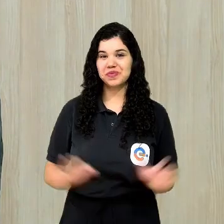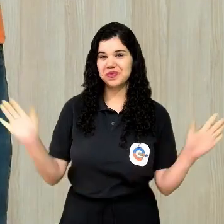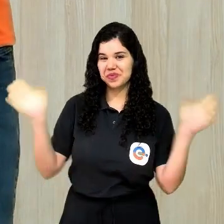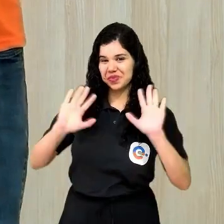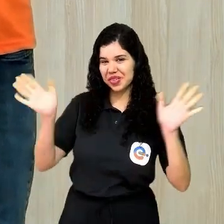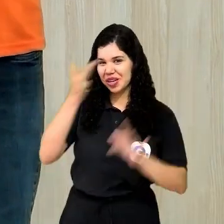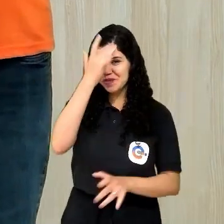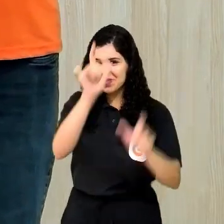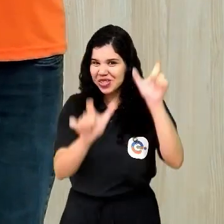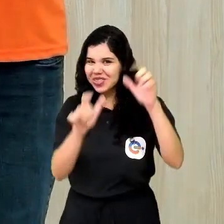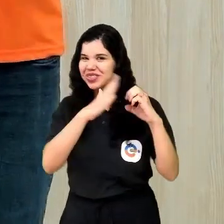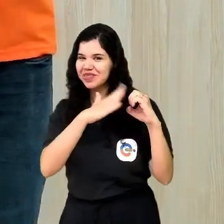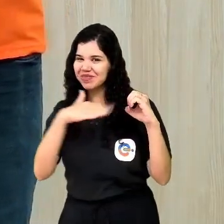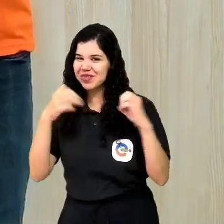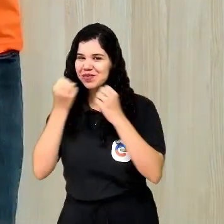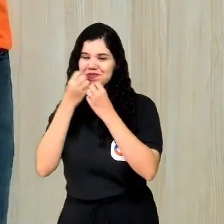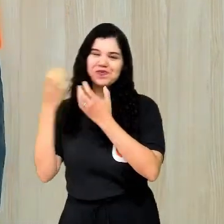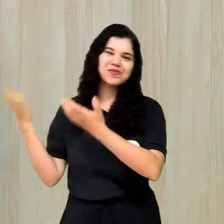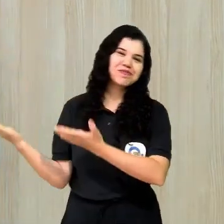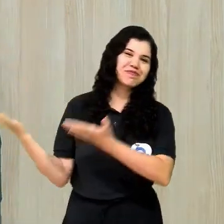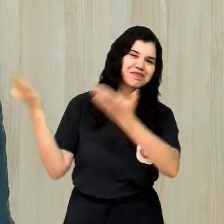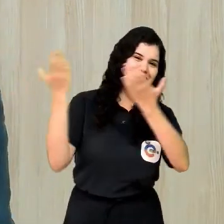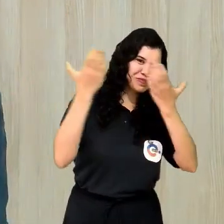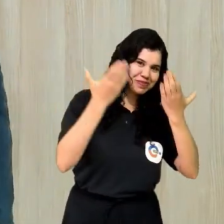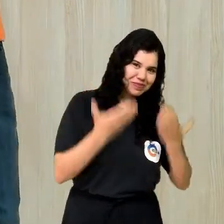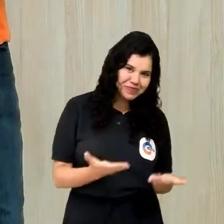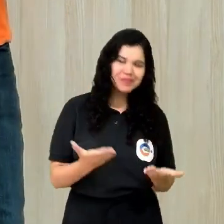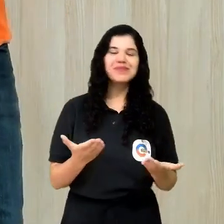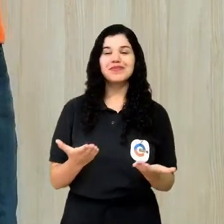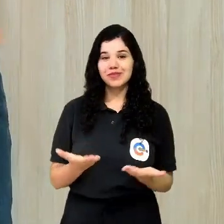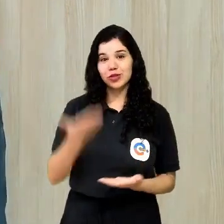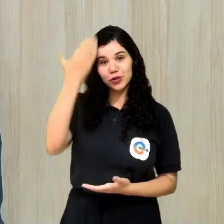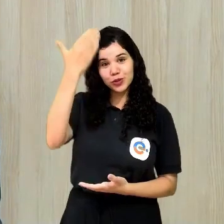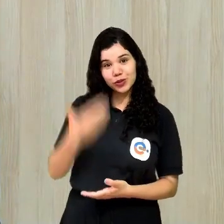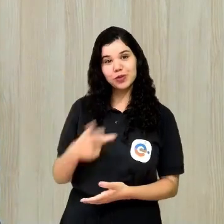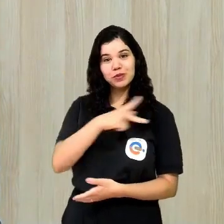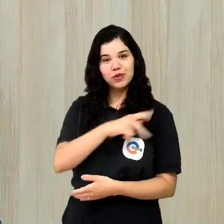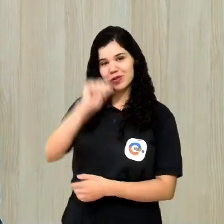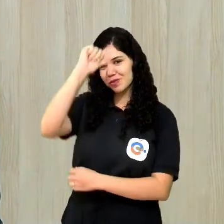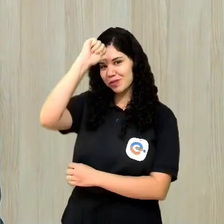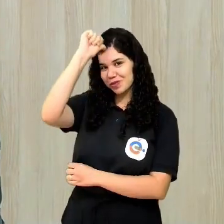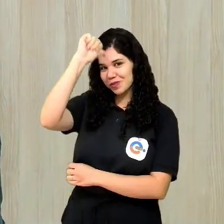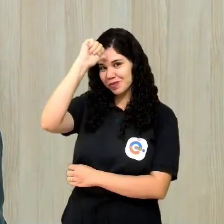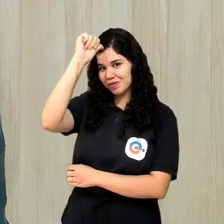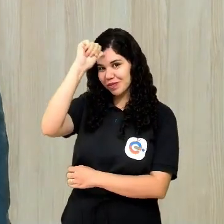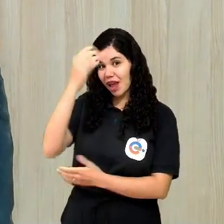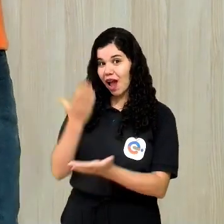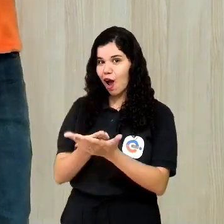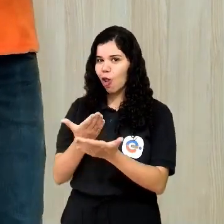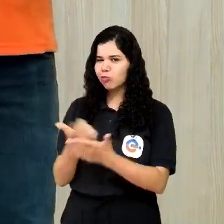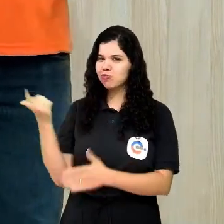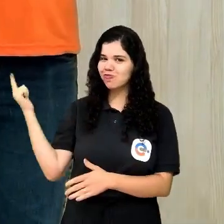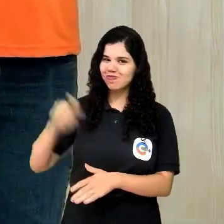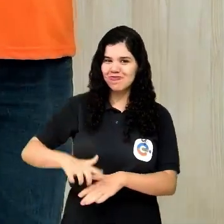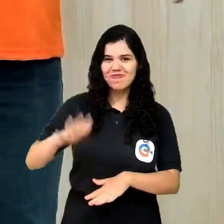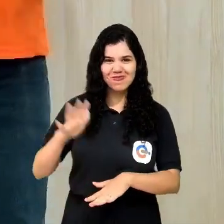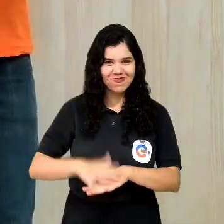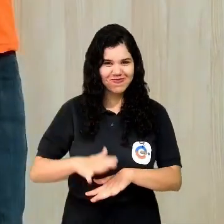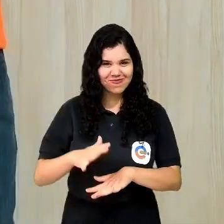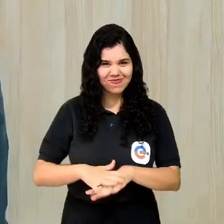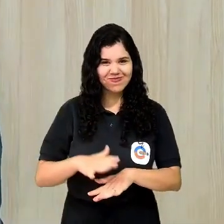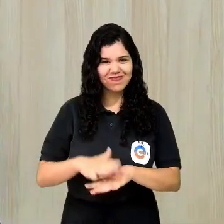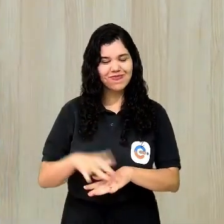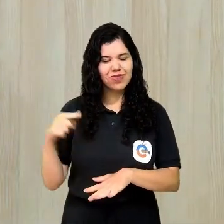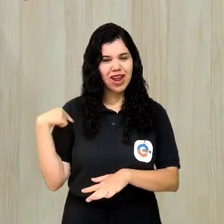Fala galerinha do Onda Tech, sejam todos muito bem-vindos. Professor Wellington Moura, mais uma aula de matemática